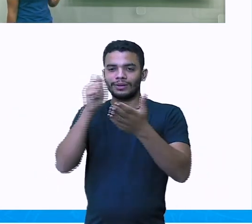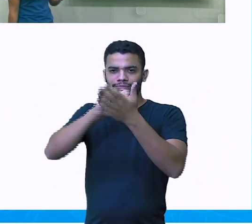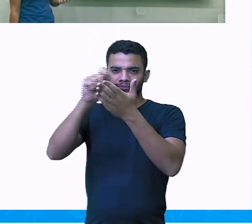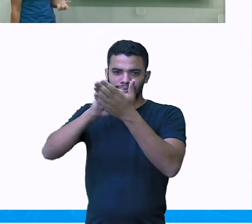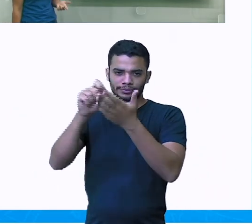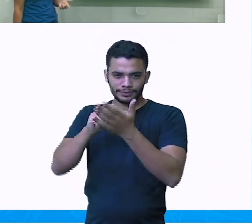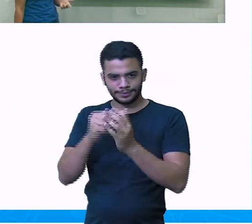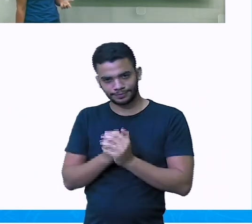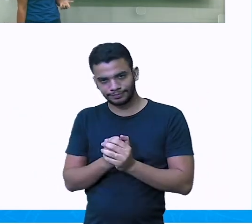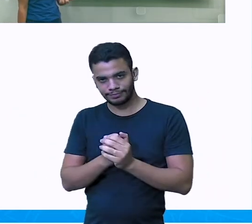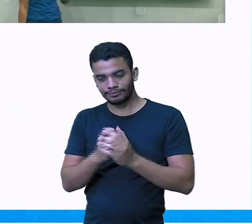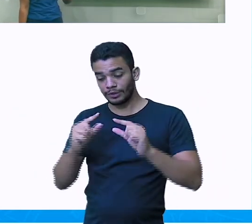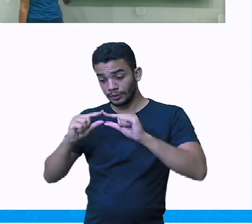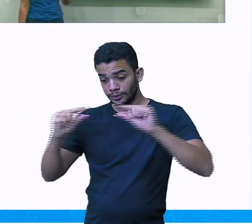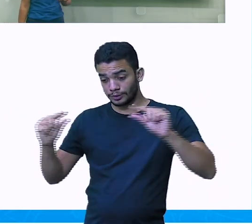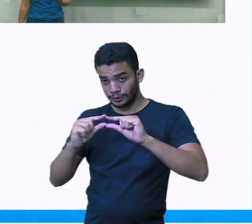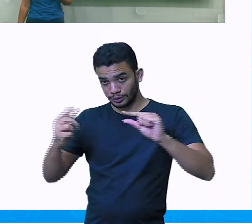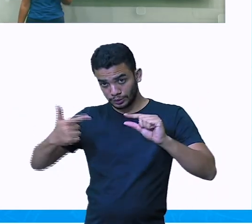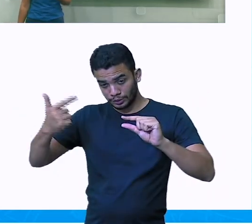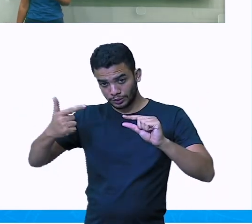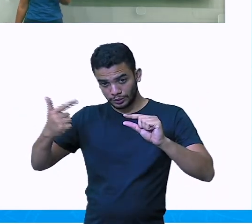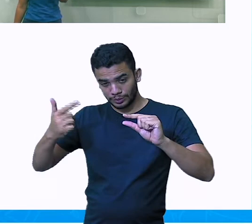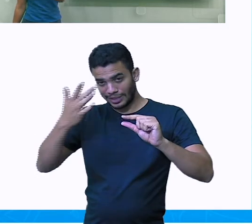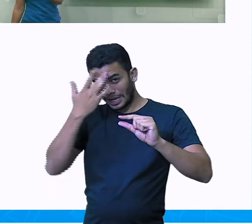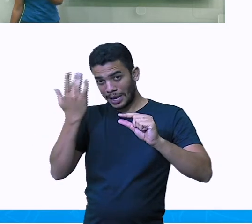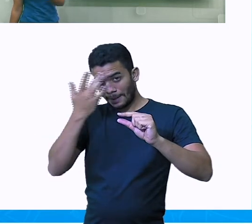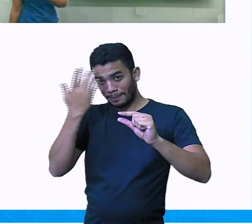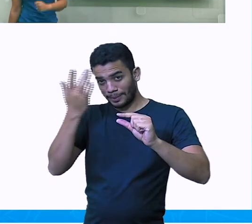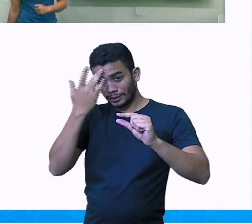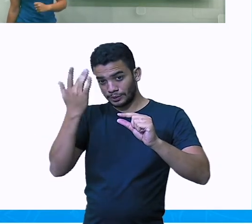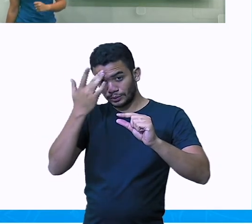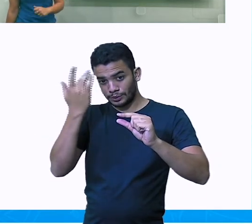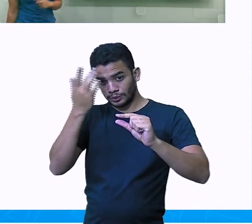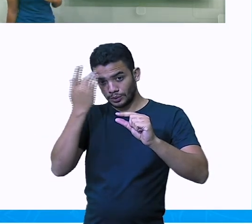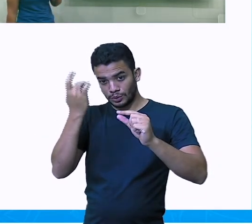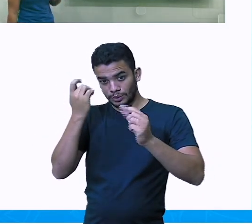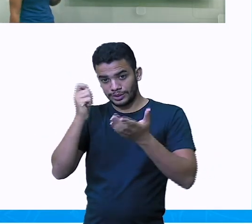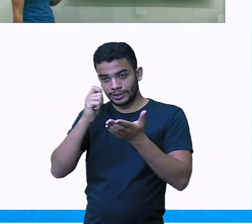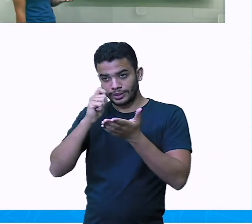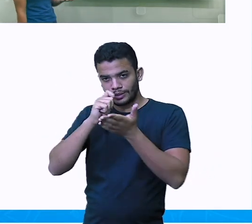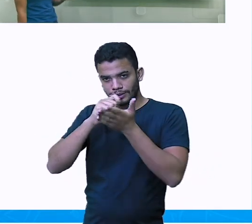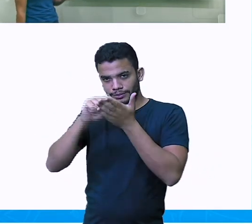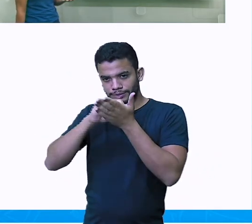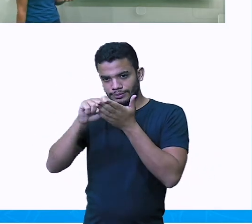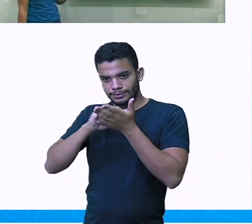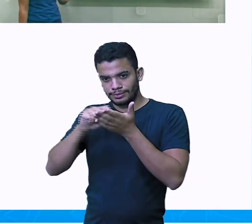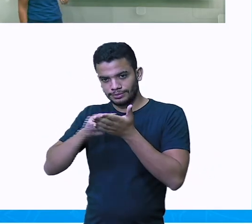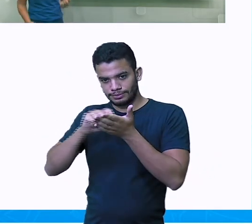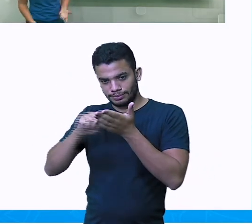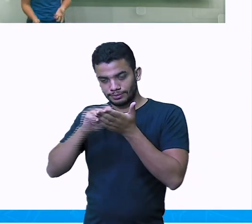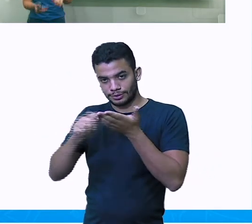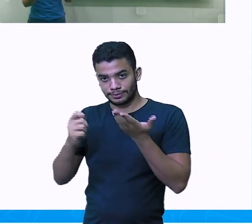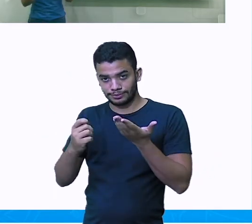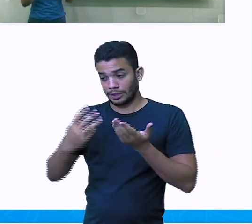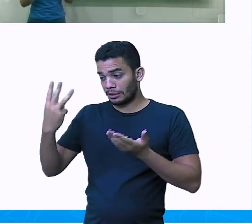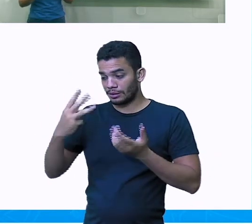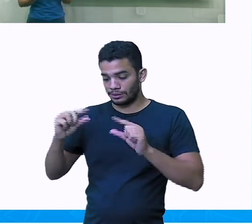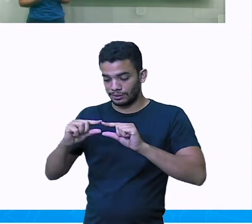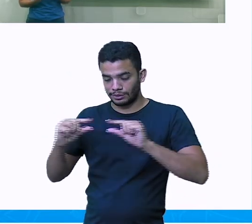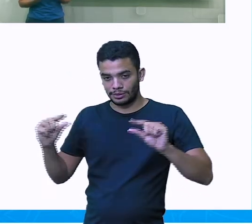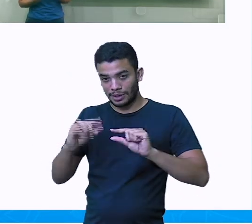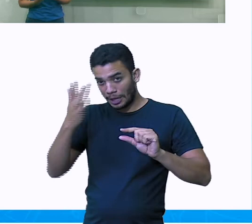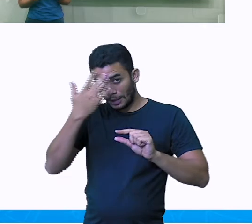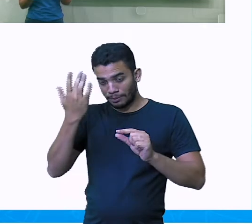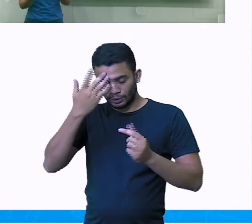carta, remetente, que é quem está escrevendo a carta, destinatário, que é quem recebe